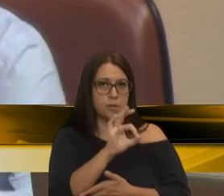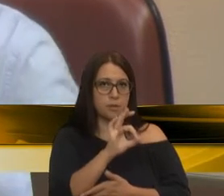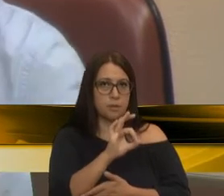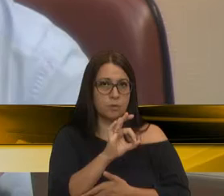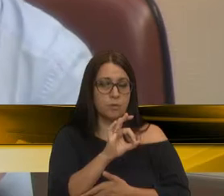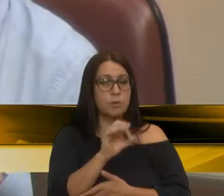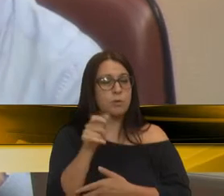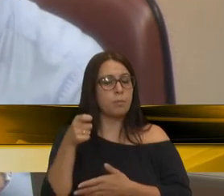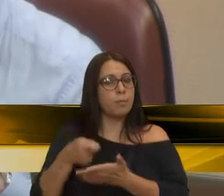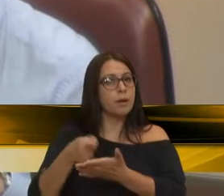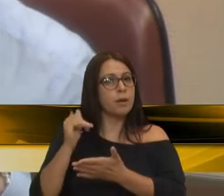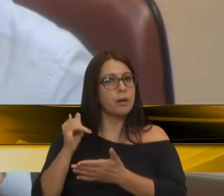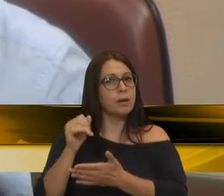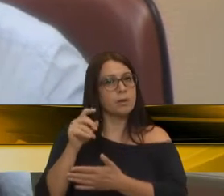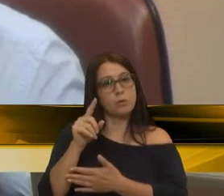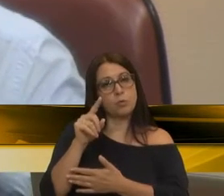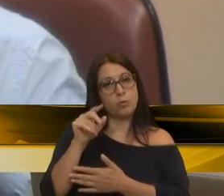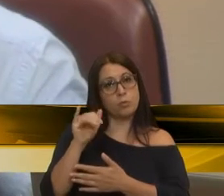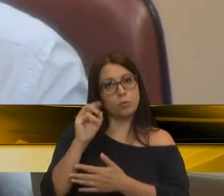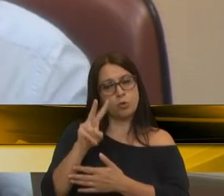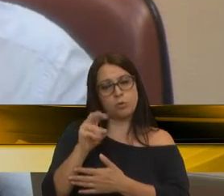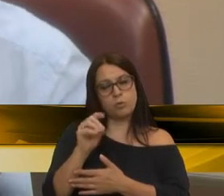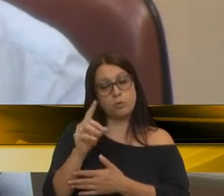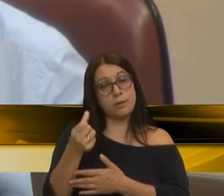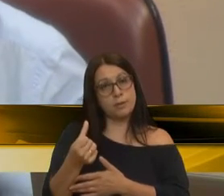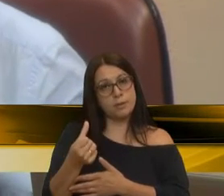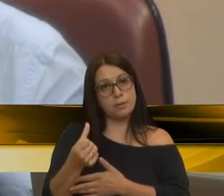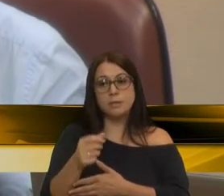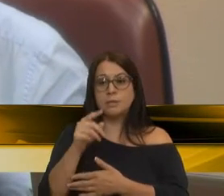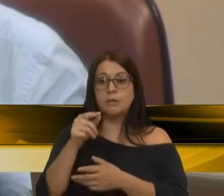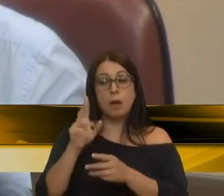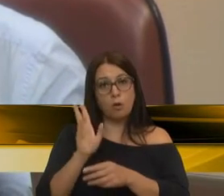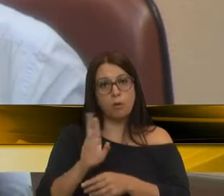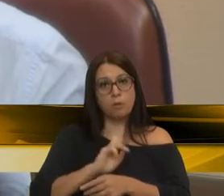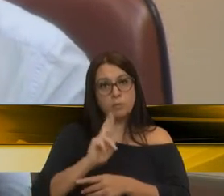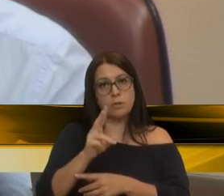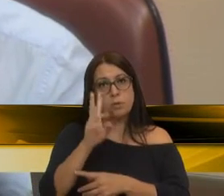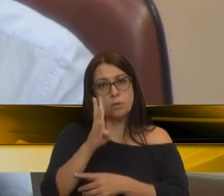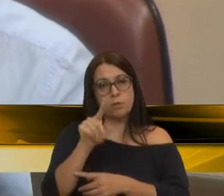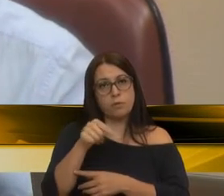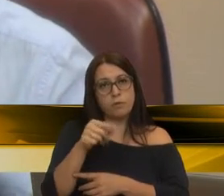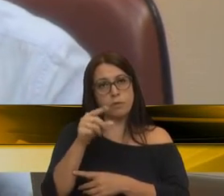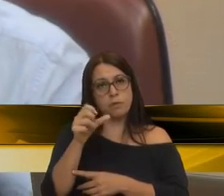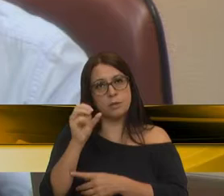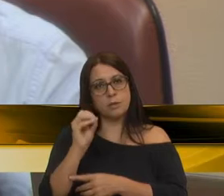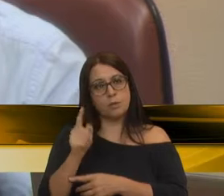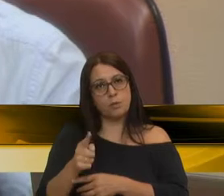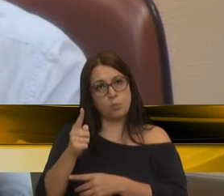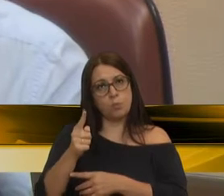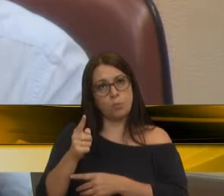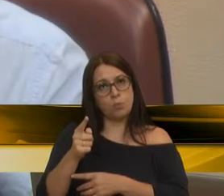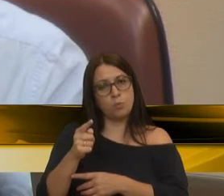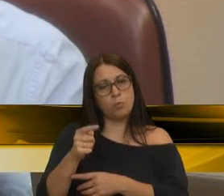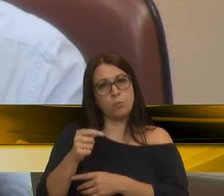em 2016 resultando na tarifa de 4,01 75 centavos